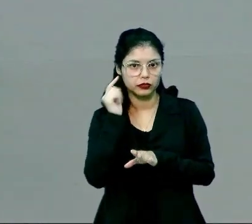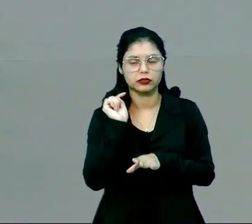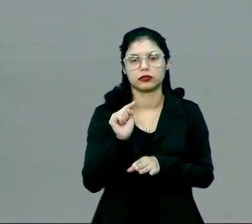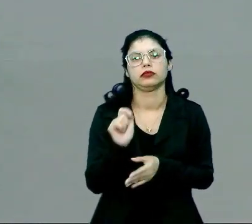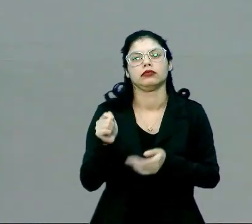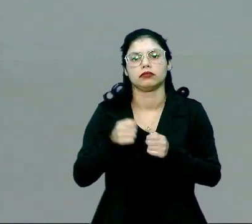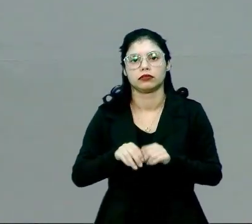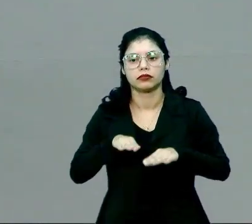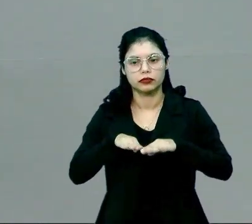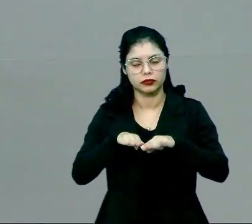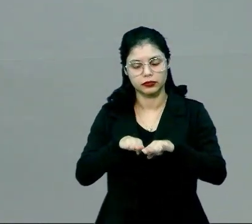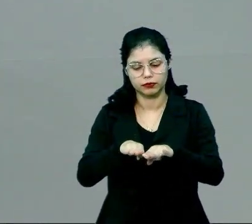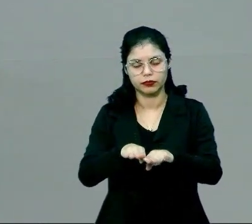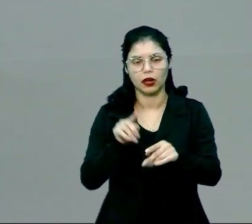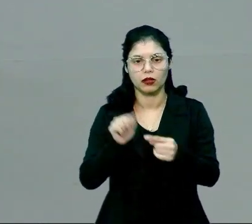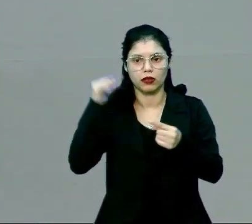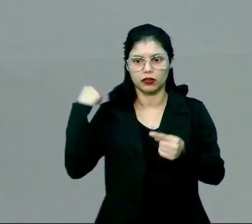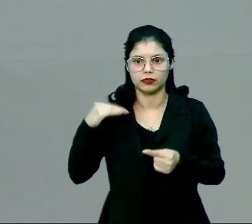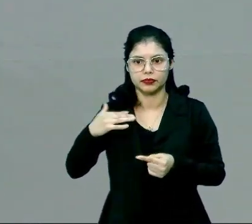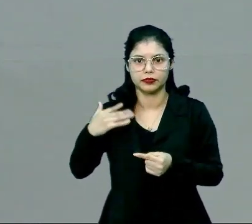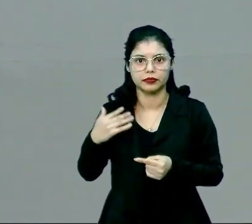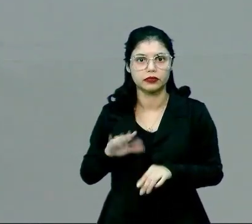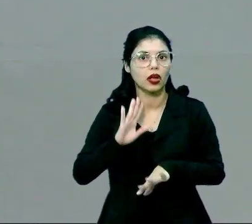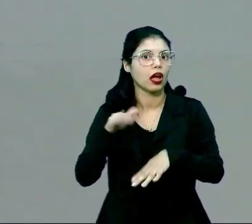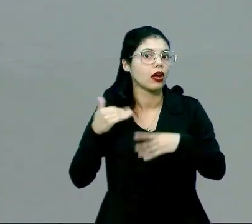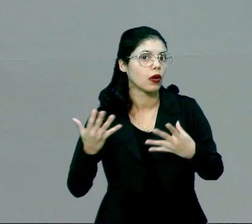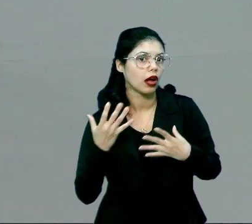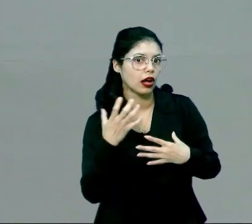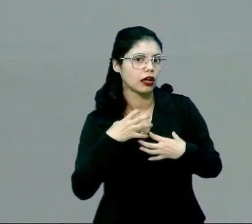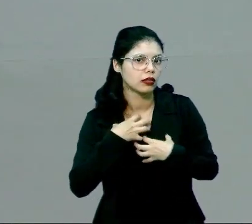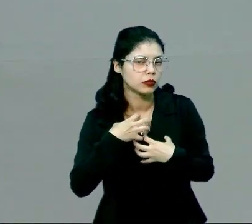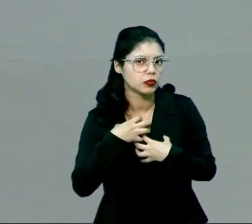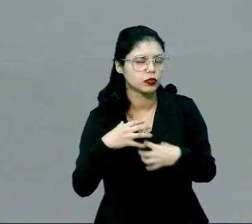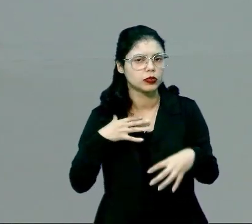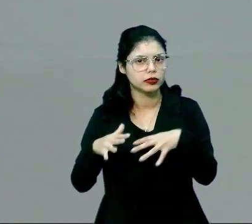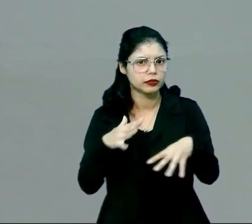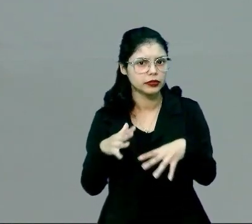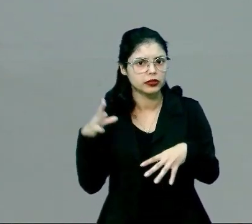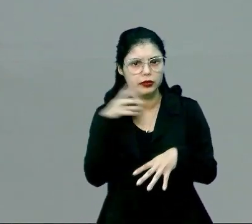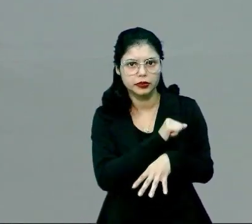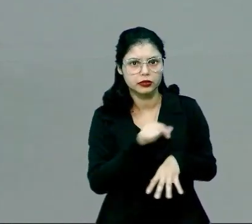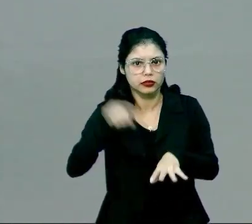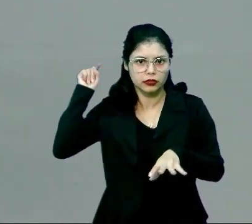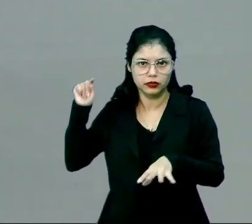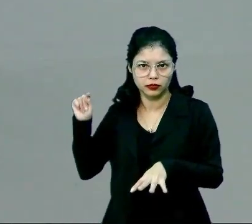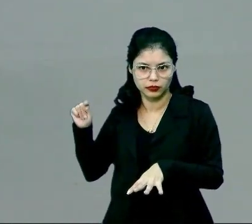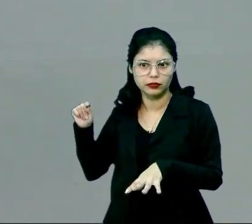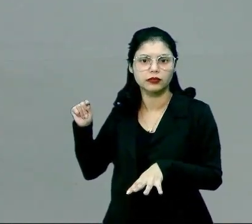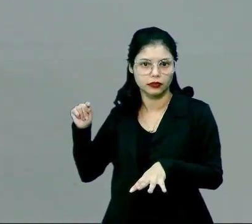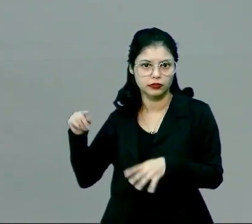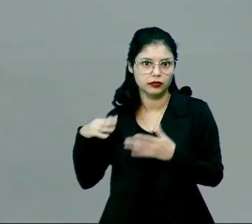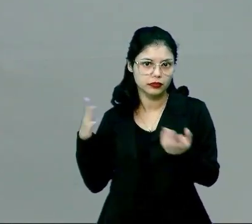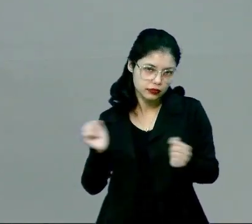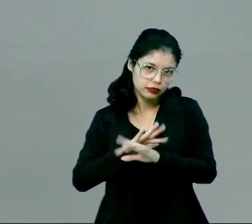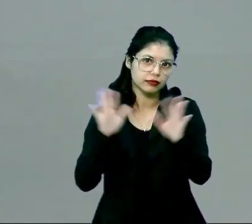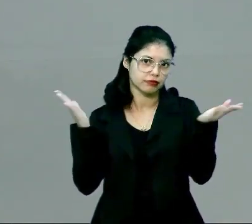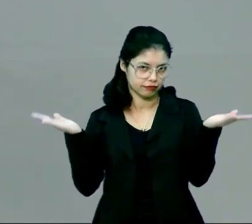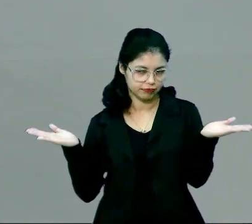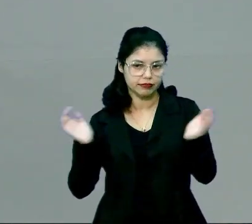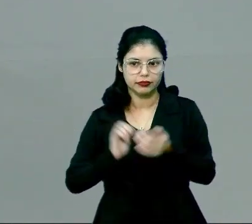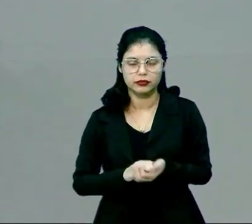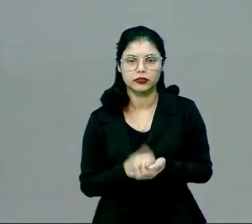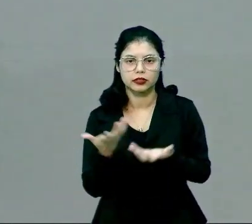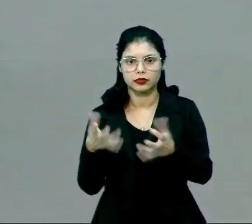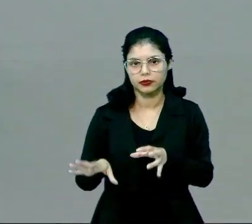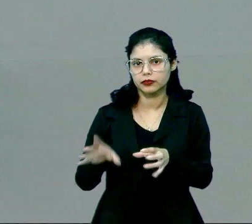você costurando, você furou o dedo. Qual é o movimento rápido que você faz? Tirar o dedo, é claro, é óbvio, né? Que